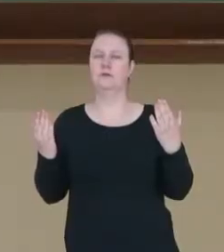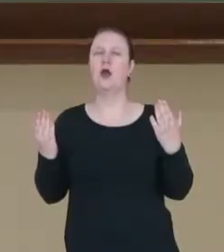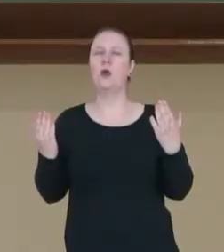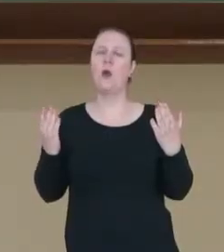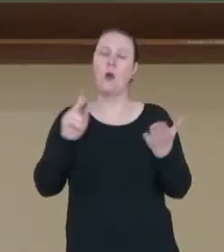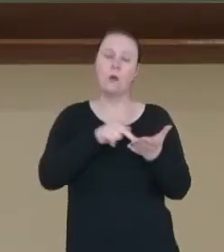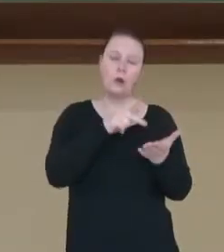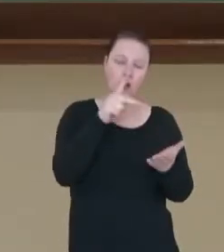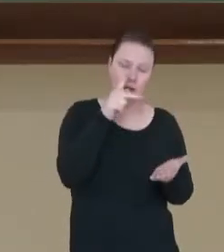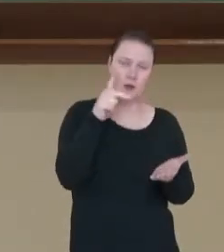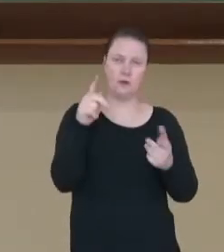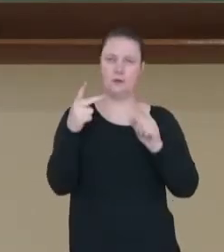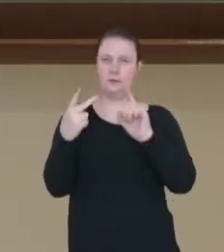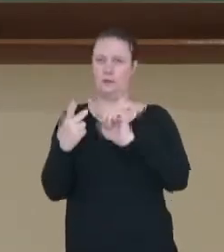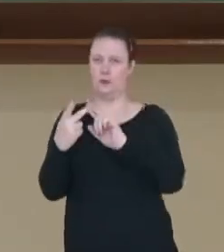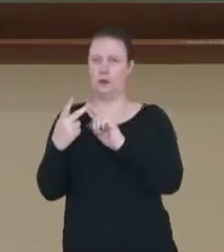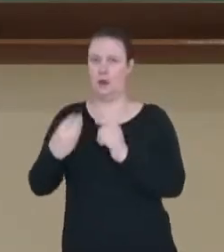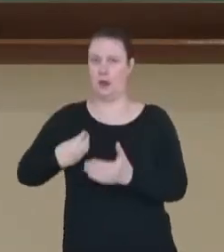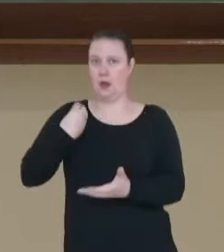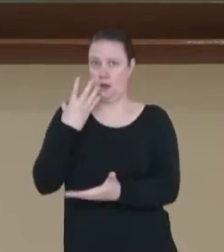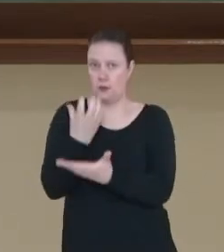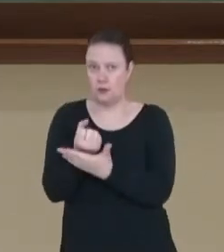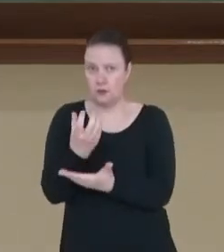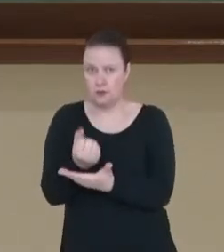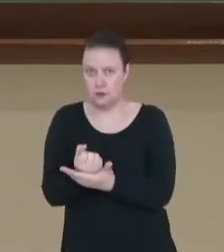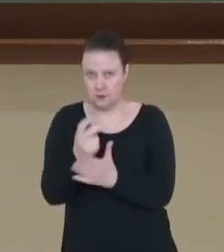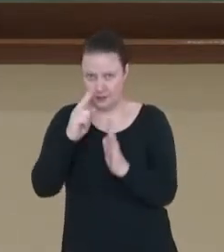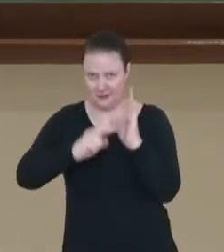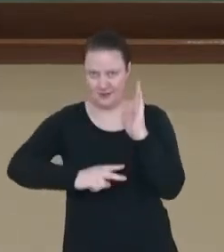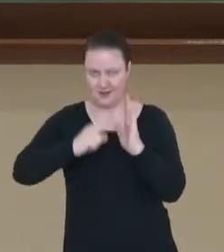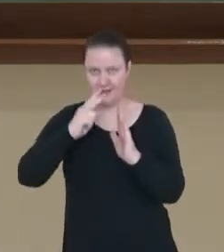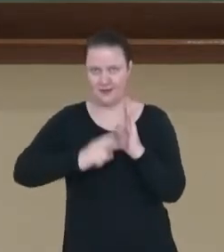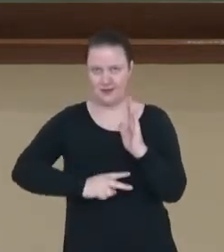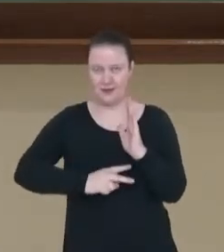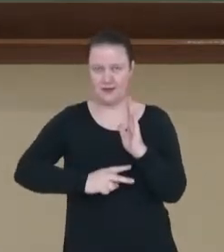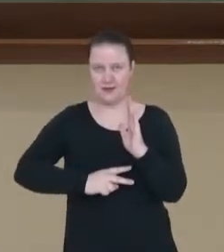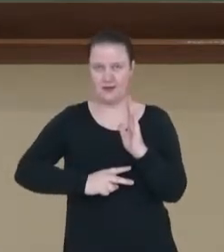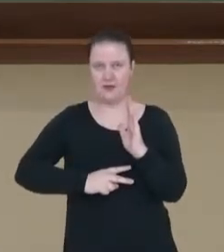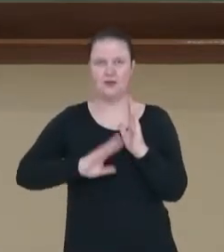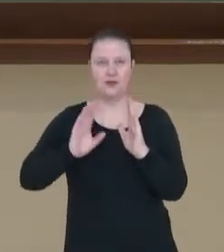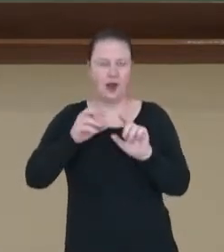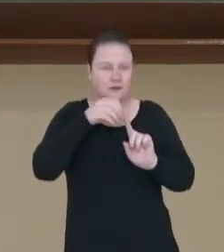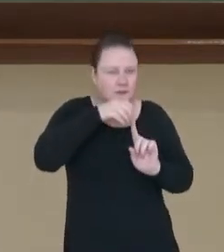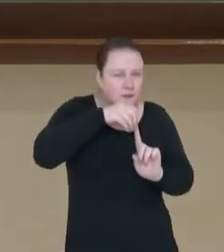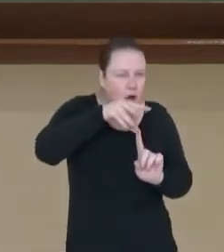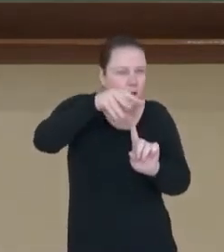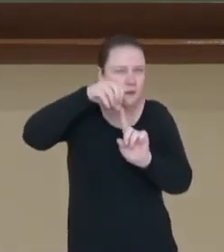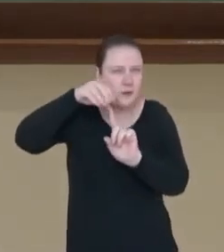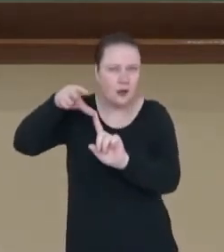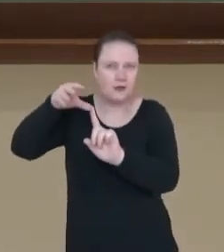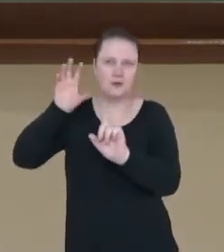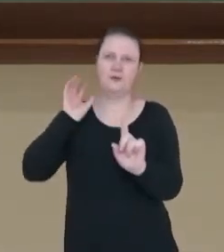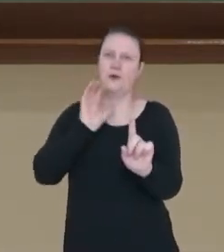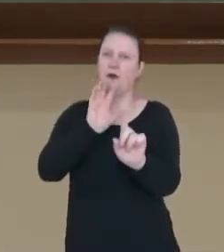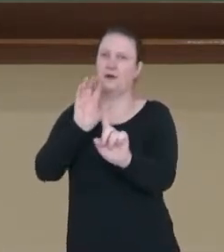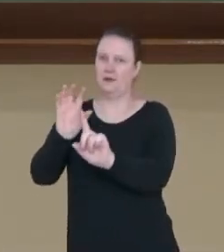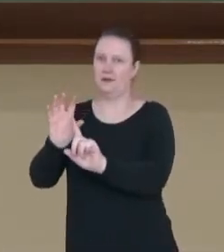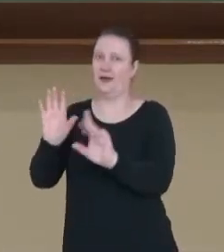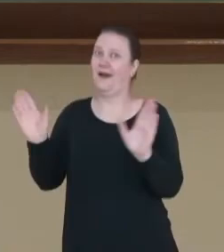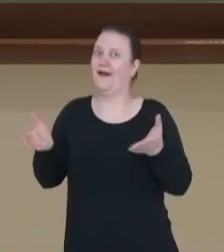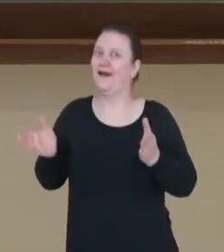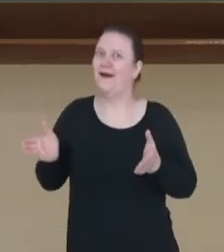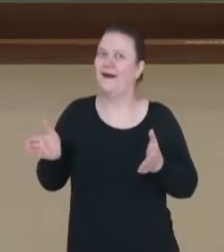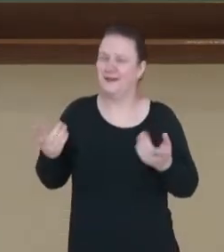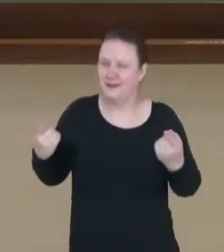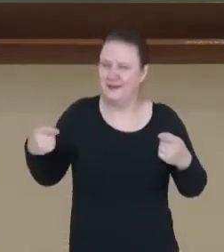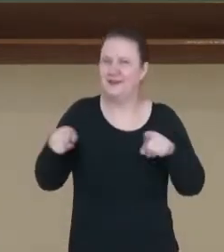Que influências podemos perceber? Eu estava até agora te dando dicas dessa influência. Faz aí que eu